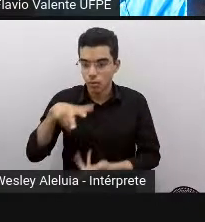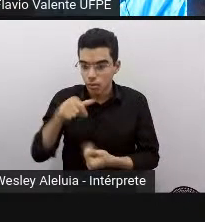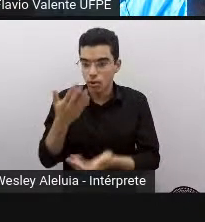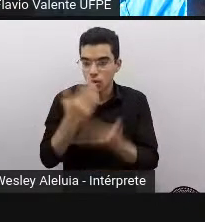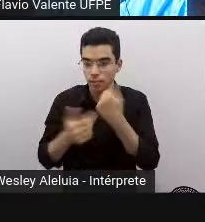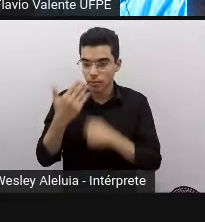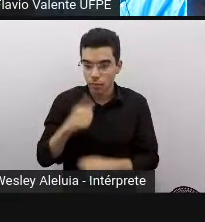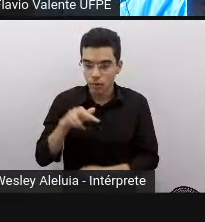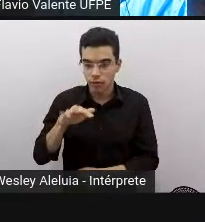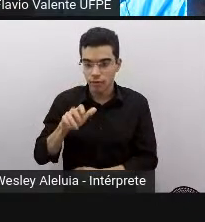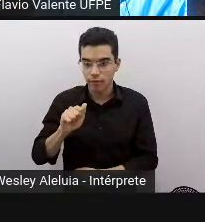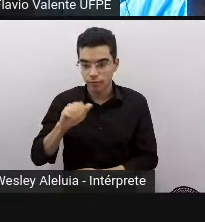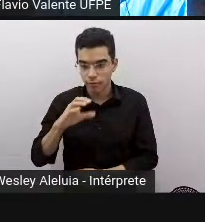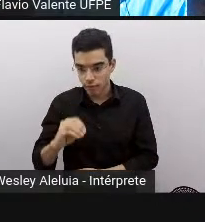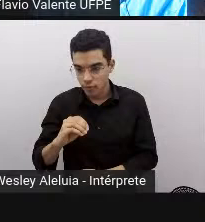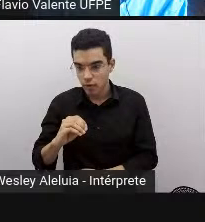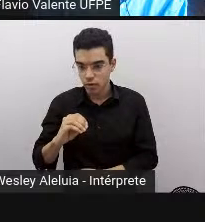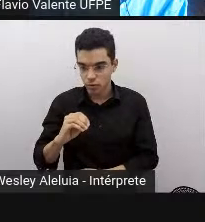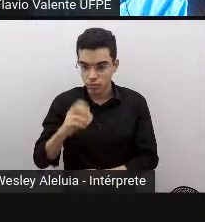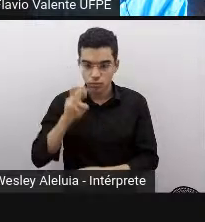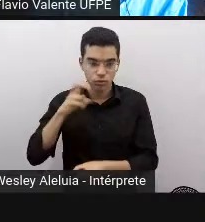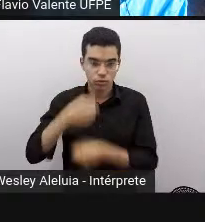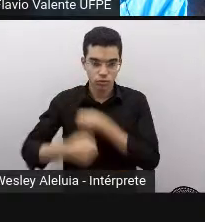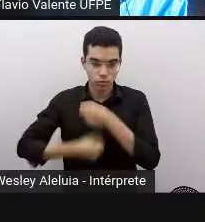definiu que haveria essa clarificação